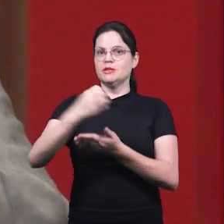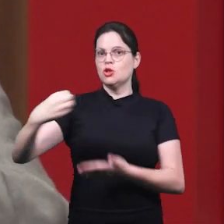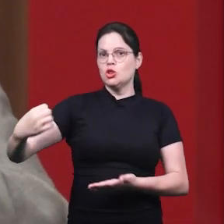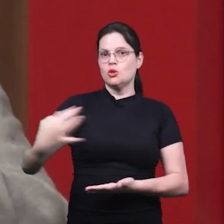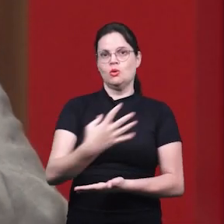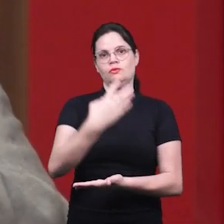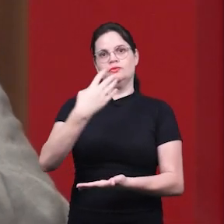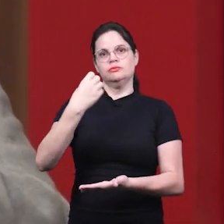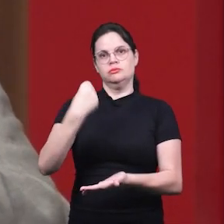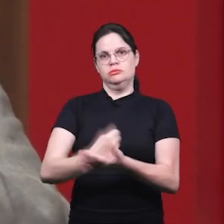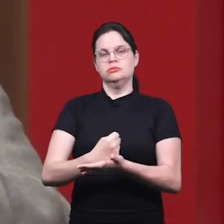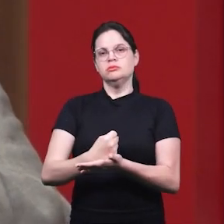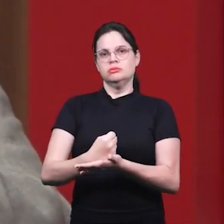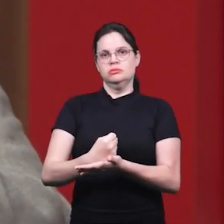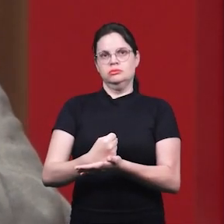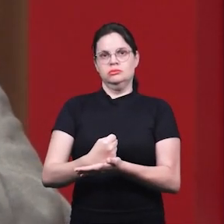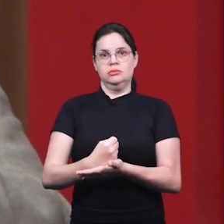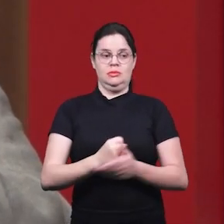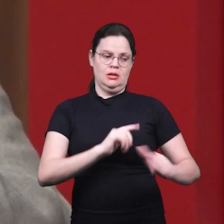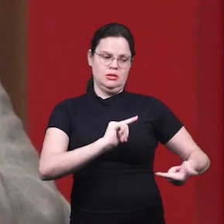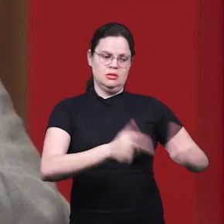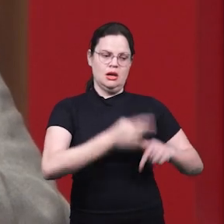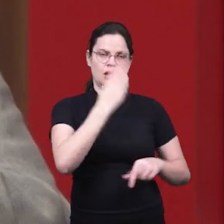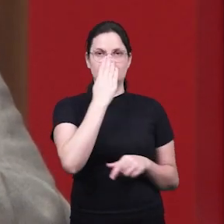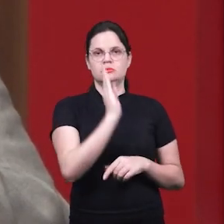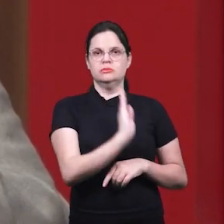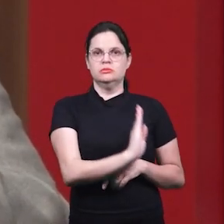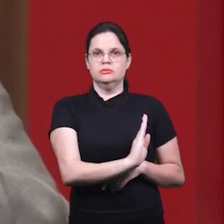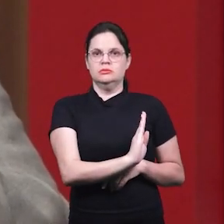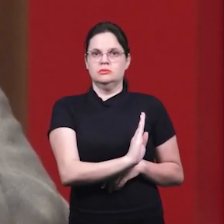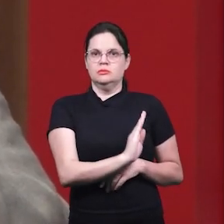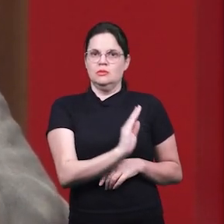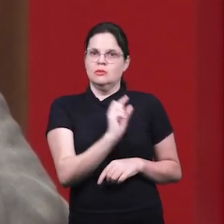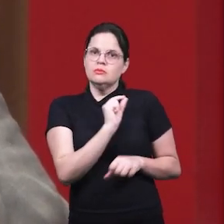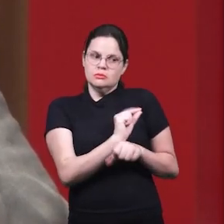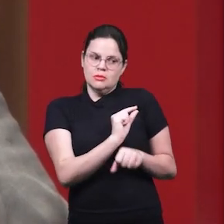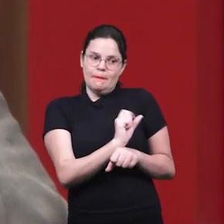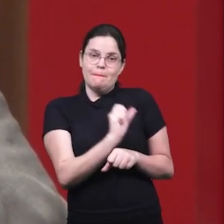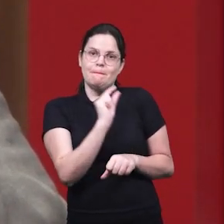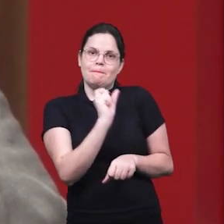Testamento, Israel está rejeitado, por enquanto. Essa rejeição não é definitiva.